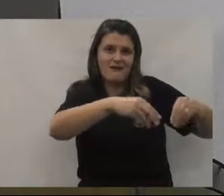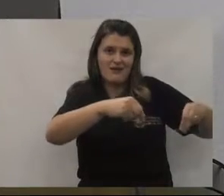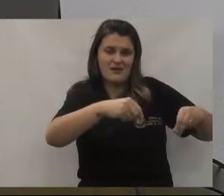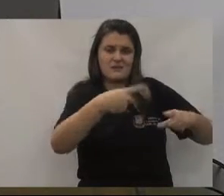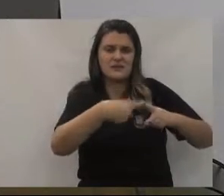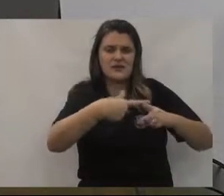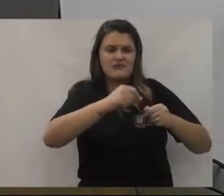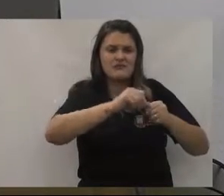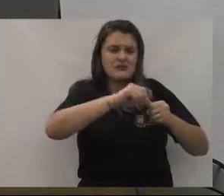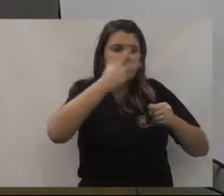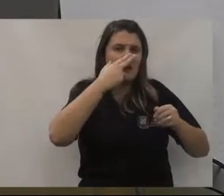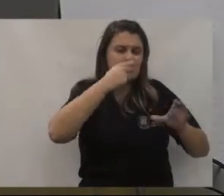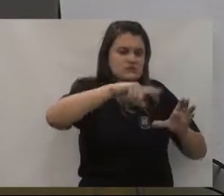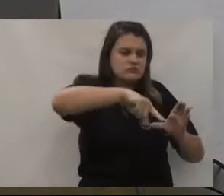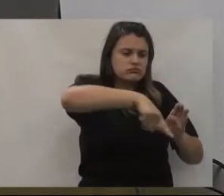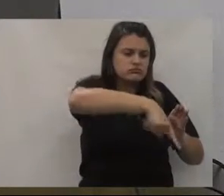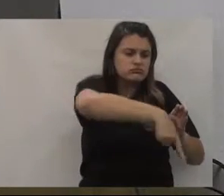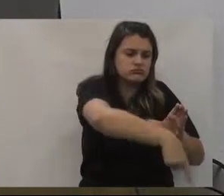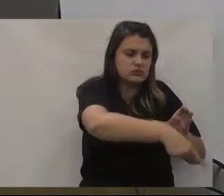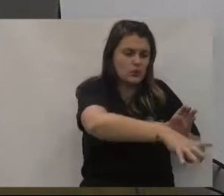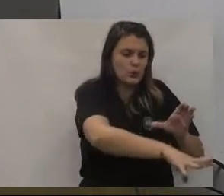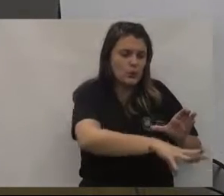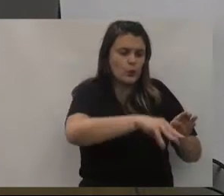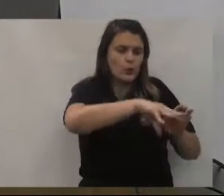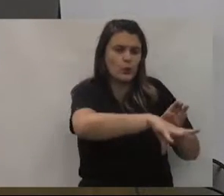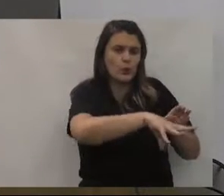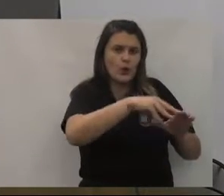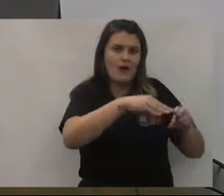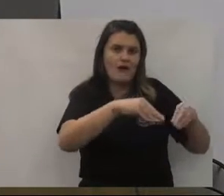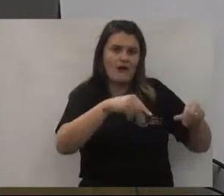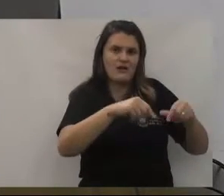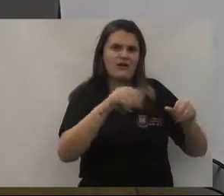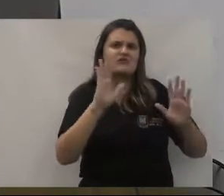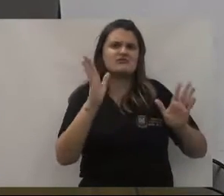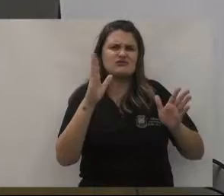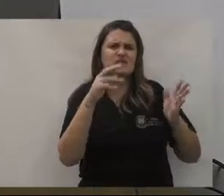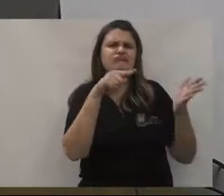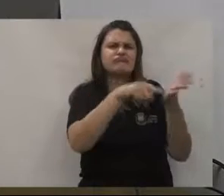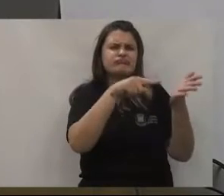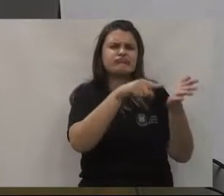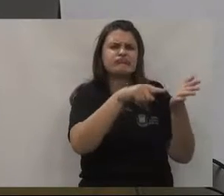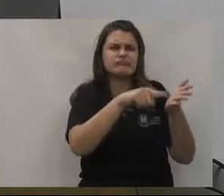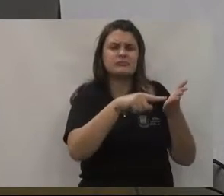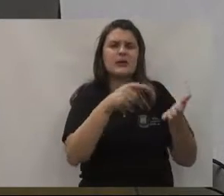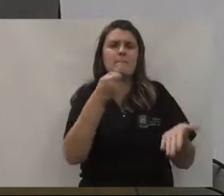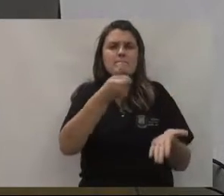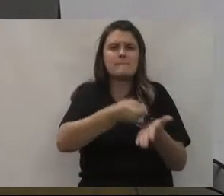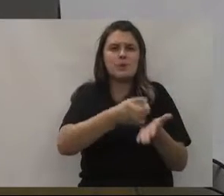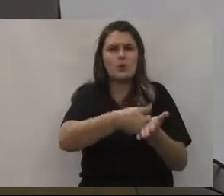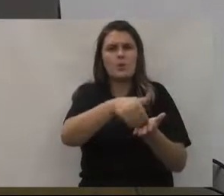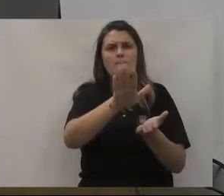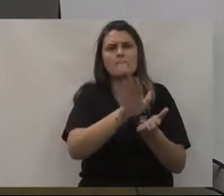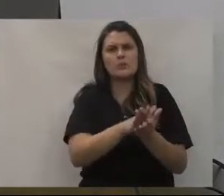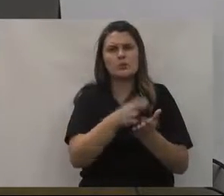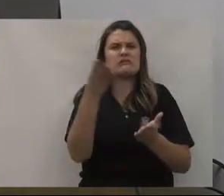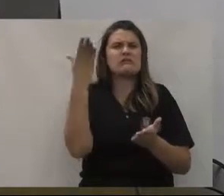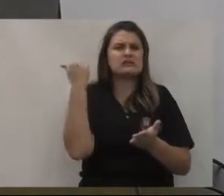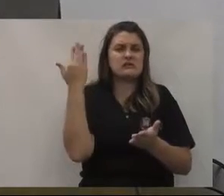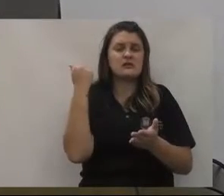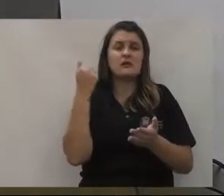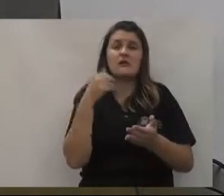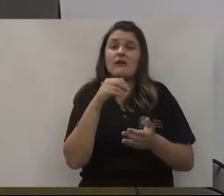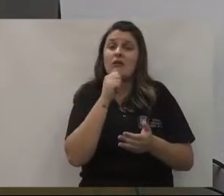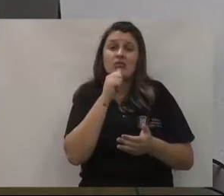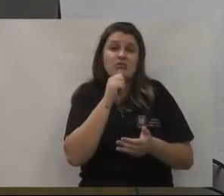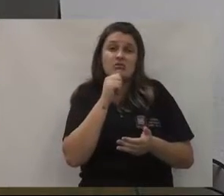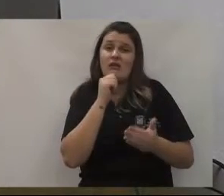fazem a perfuração e sugam aquela areia ali. Isso foi denunciado já na época, o pessoal pagou multas por isso aí, e ficou na